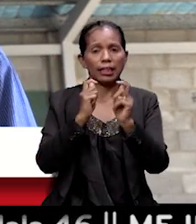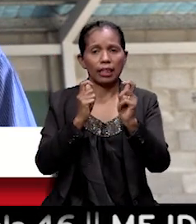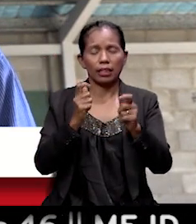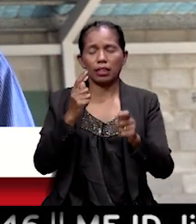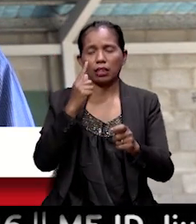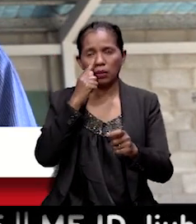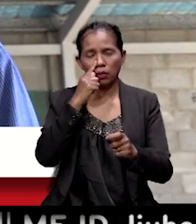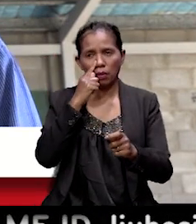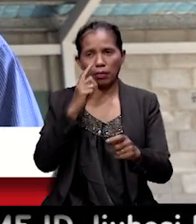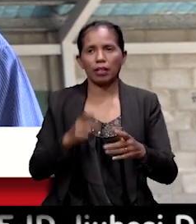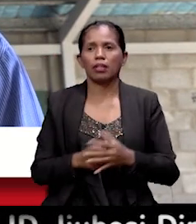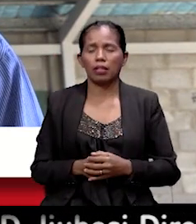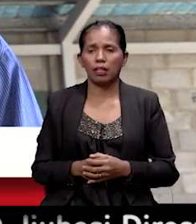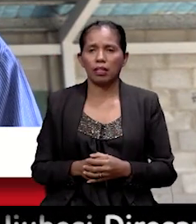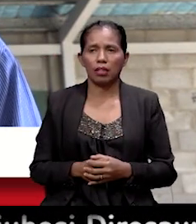emasenti